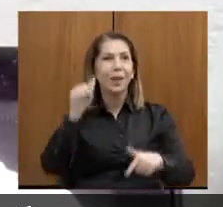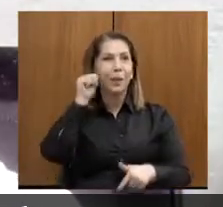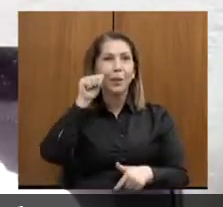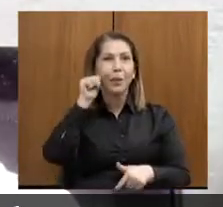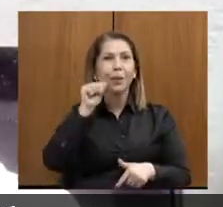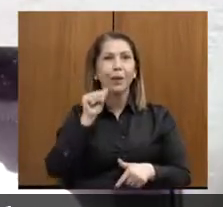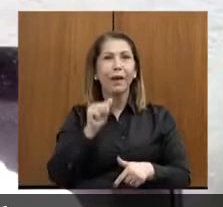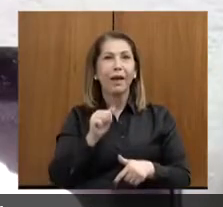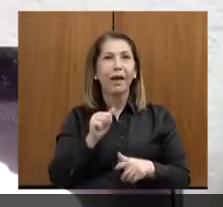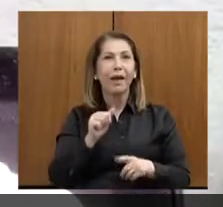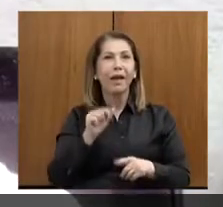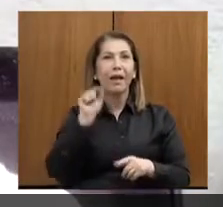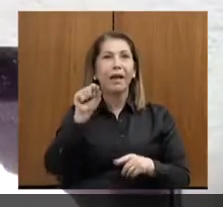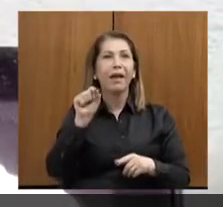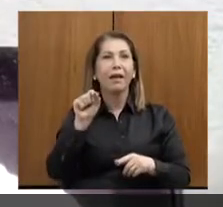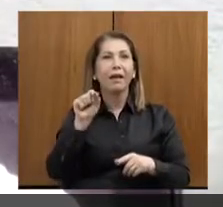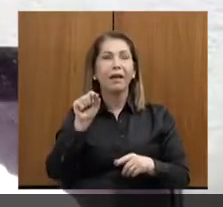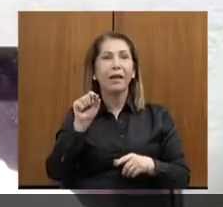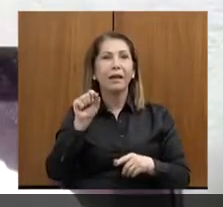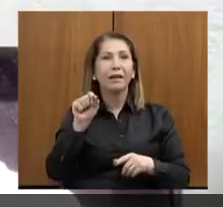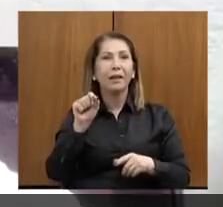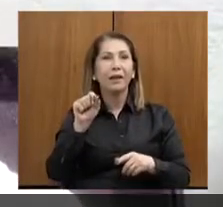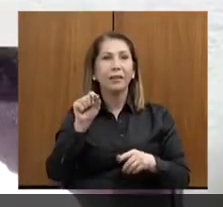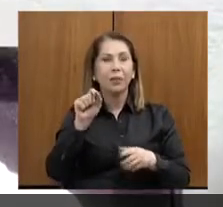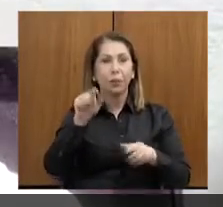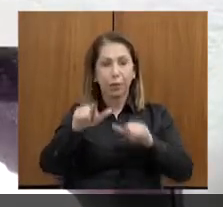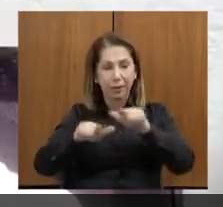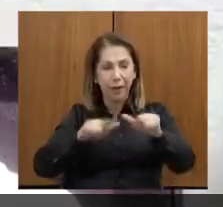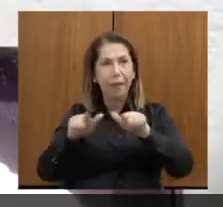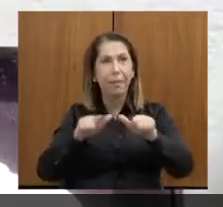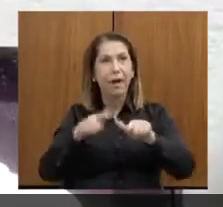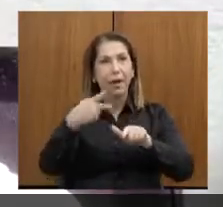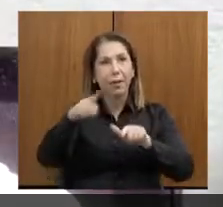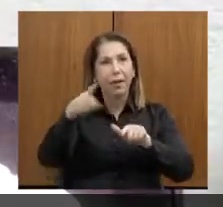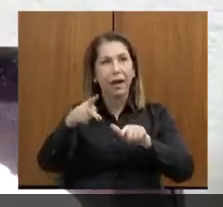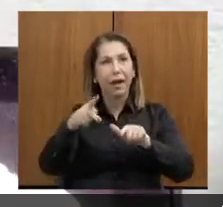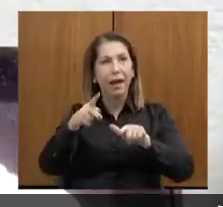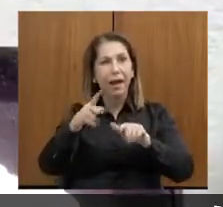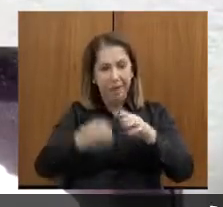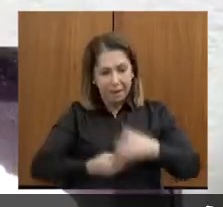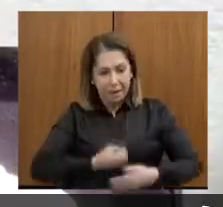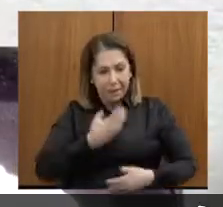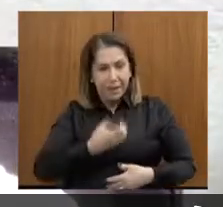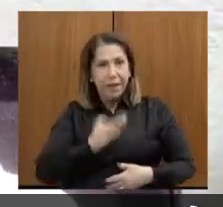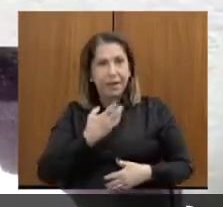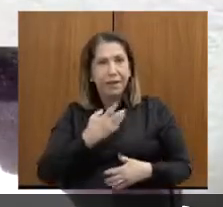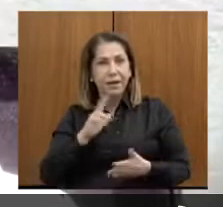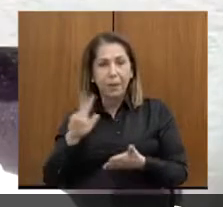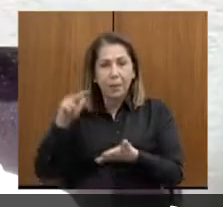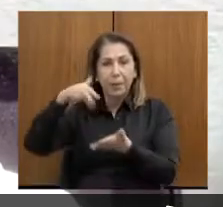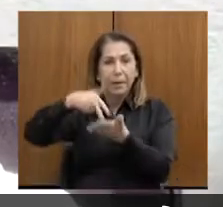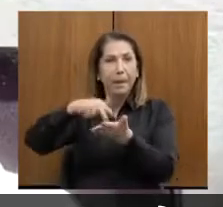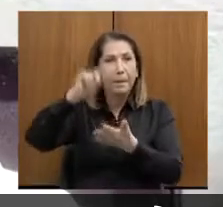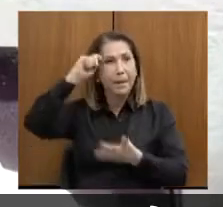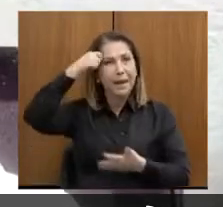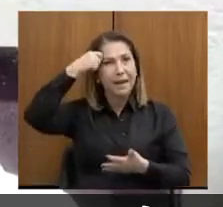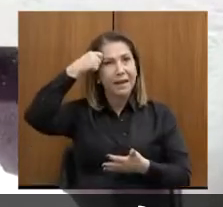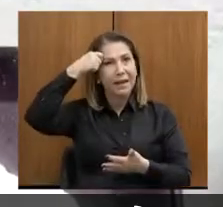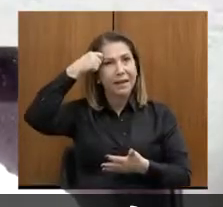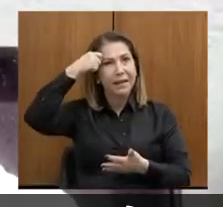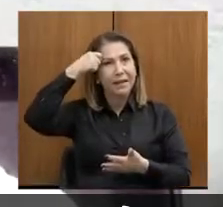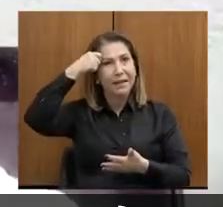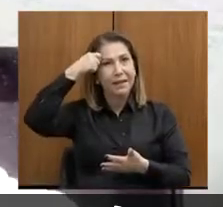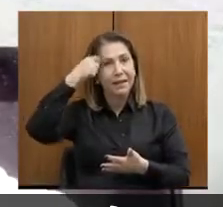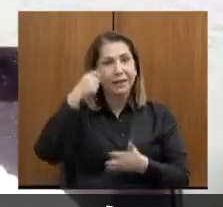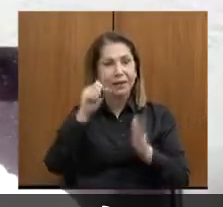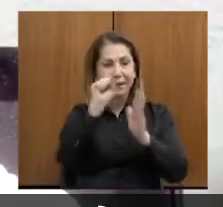teve a repressão do Santo Ofício contra as pressões de matriz africana desde o século daquele tribunal no